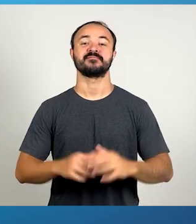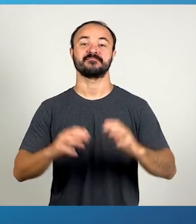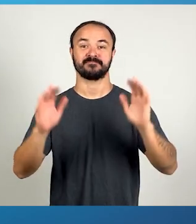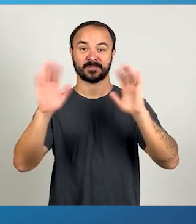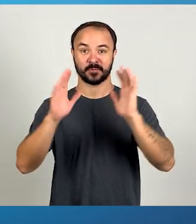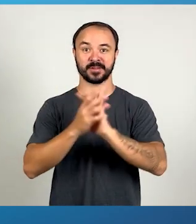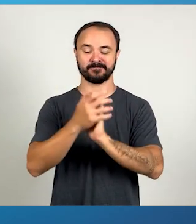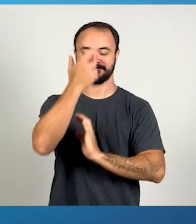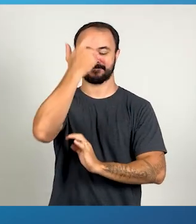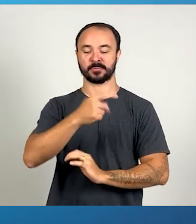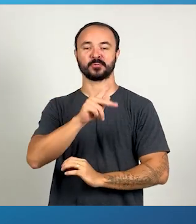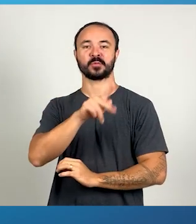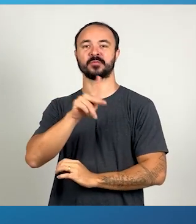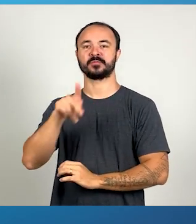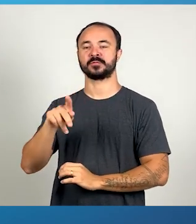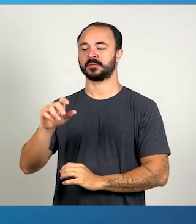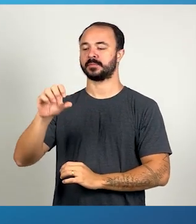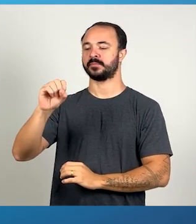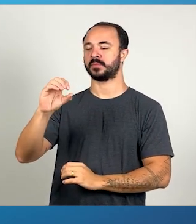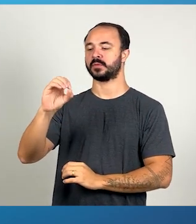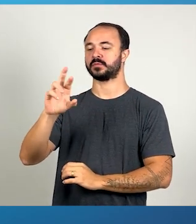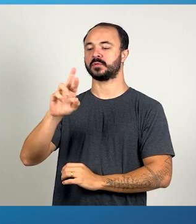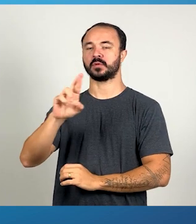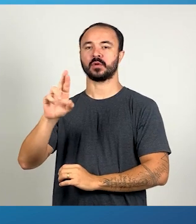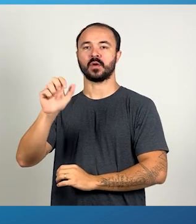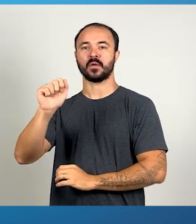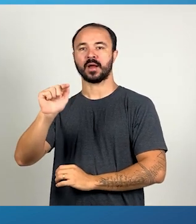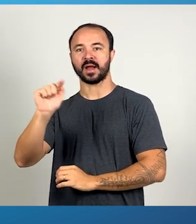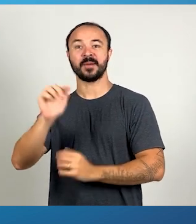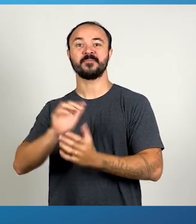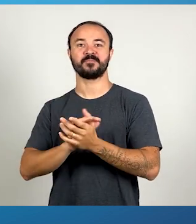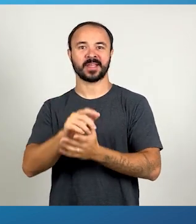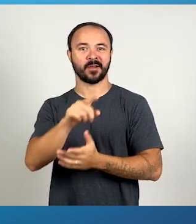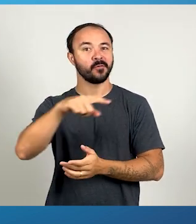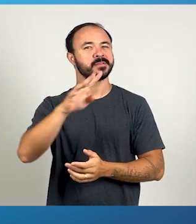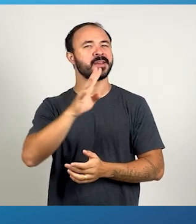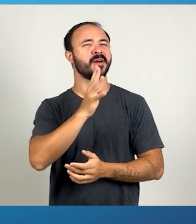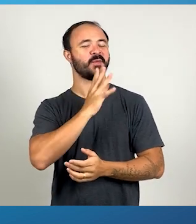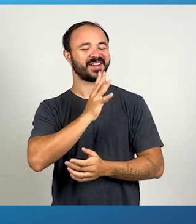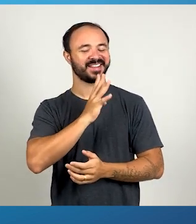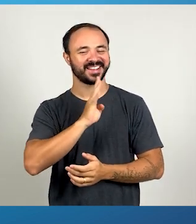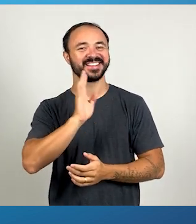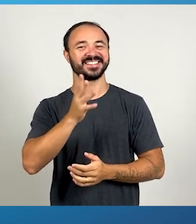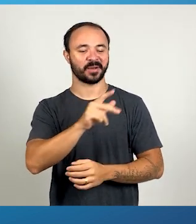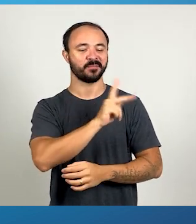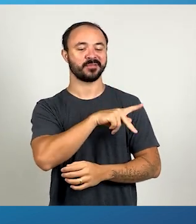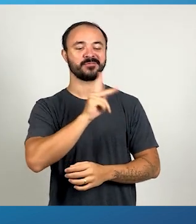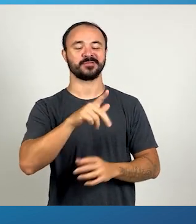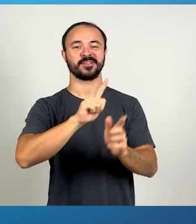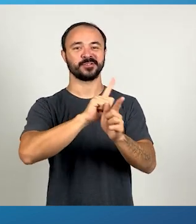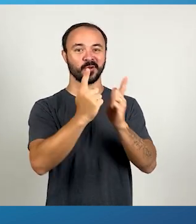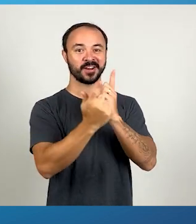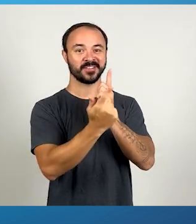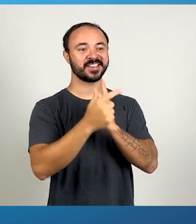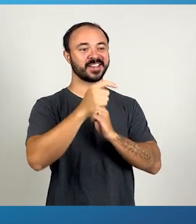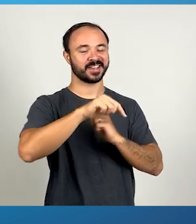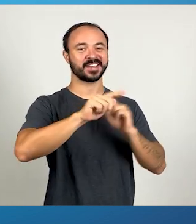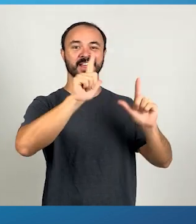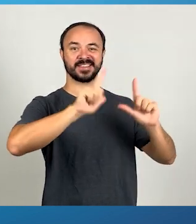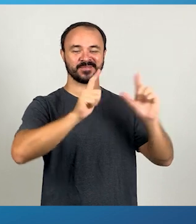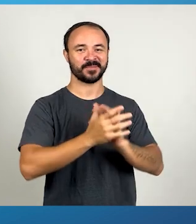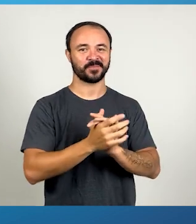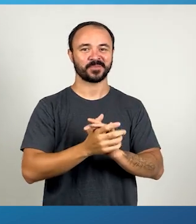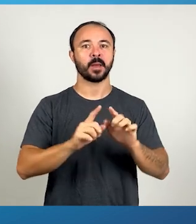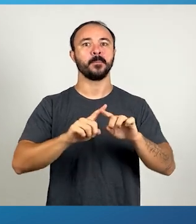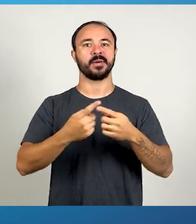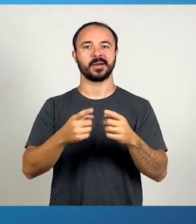Olá, eu sou a professora Stephanie Sorrah. Você já me conhece, hein? Professora de Geografia aqui do nosso canal. Mas eu